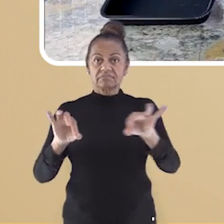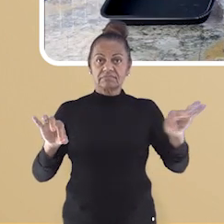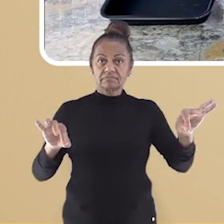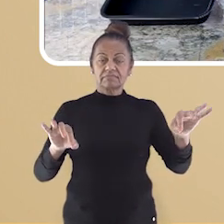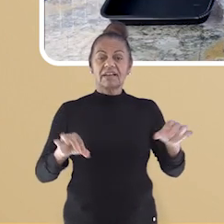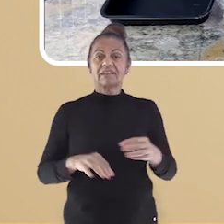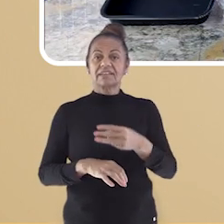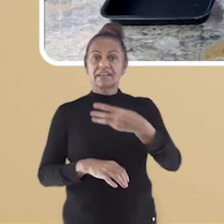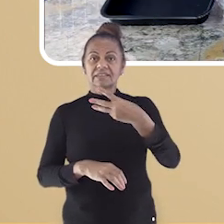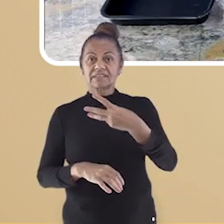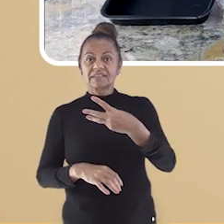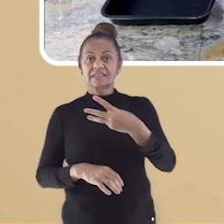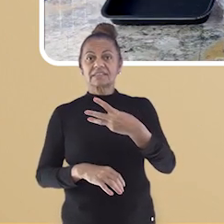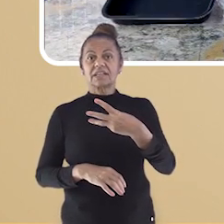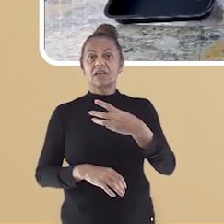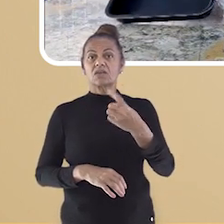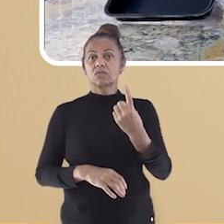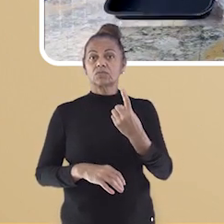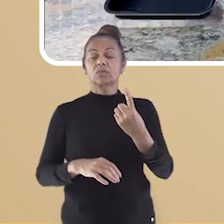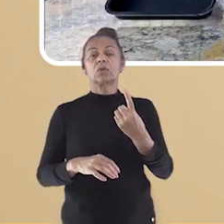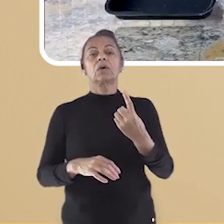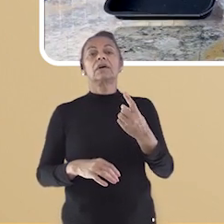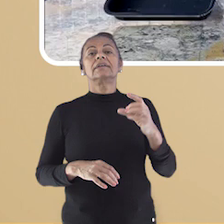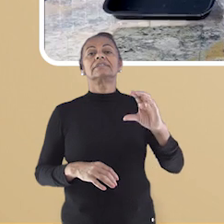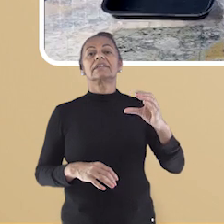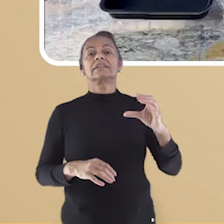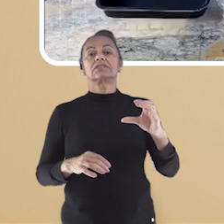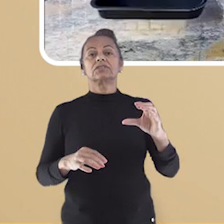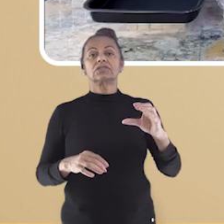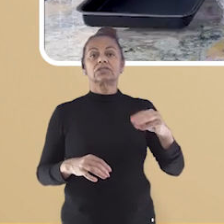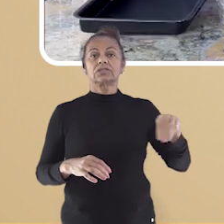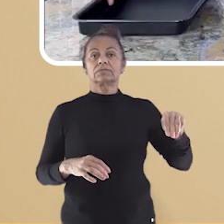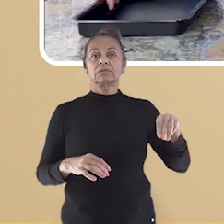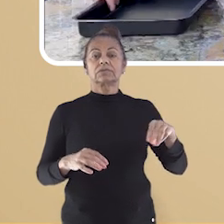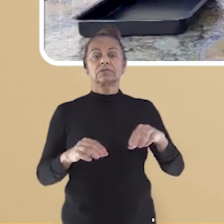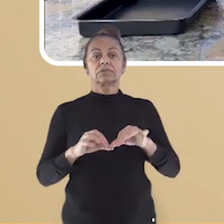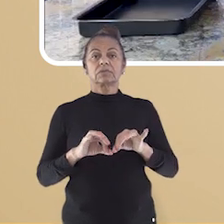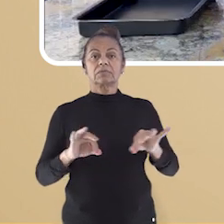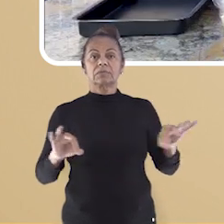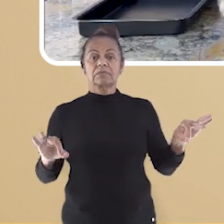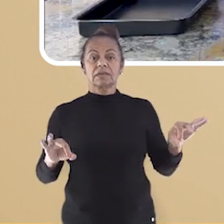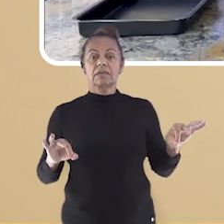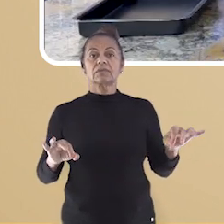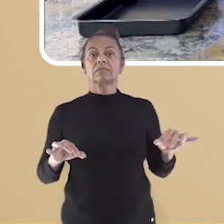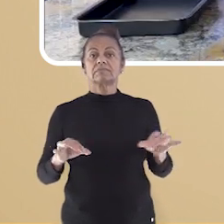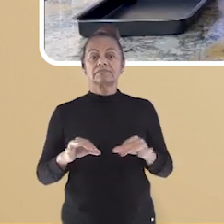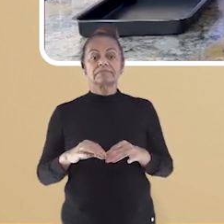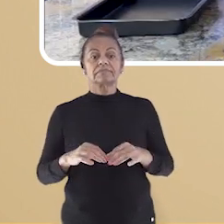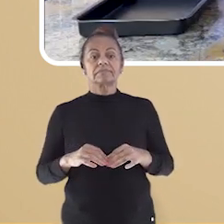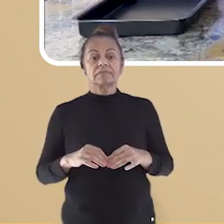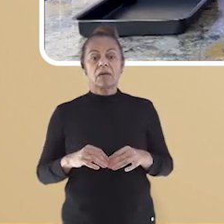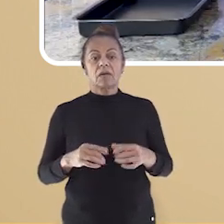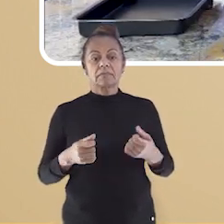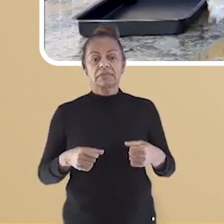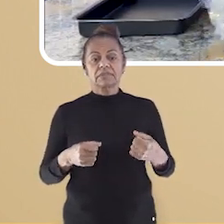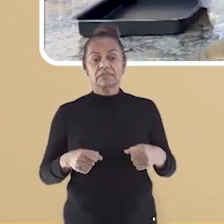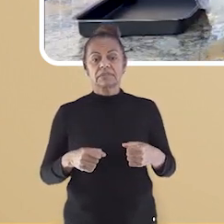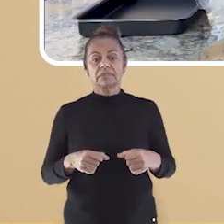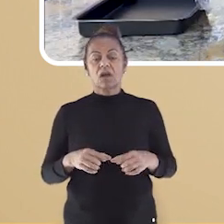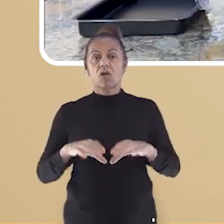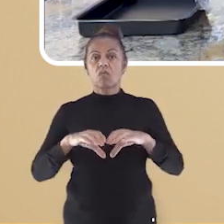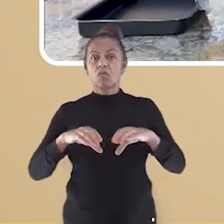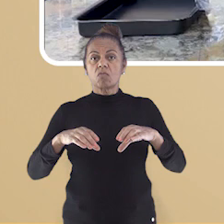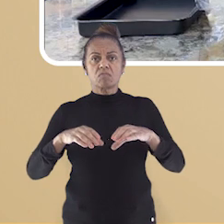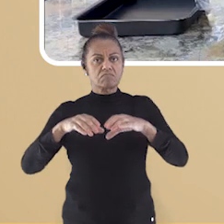por 21 de largura. Então, devido ao tamanho dessa forma, nós vamos utilizar quase um pacote desse de pão de